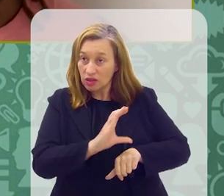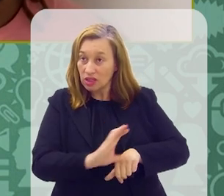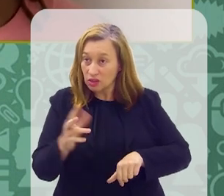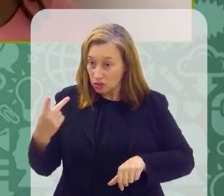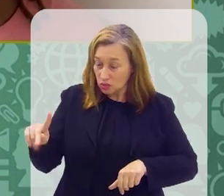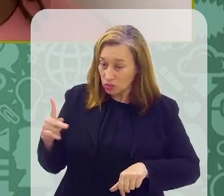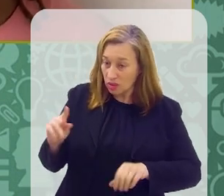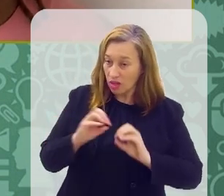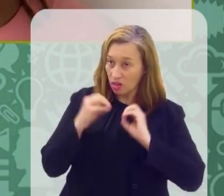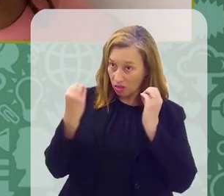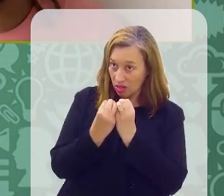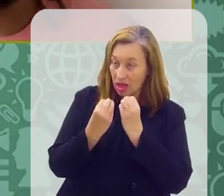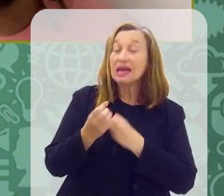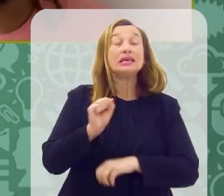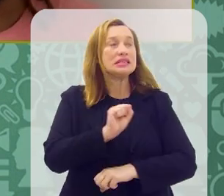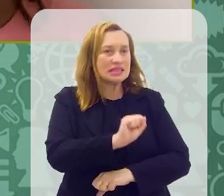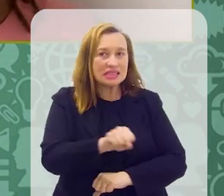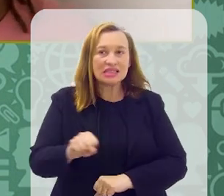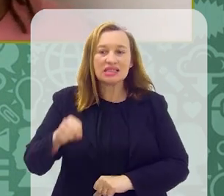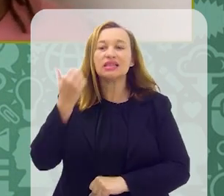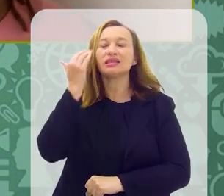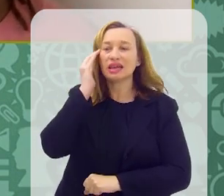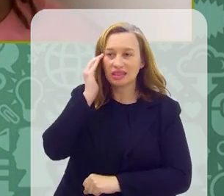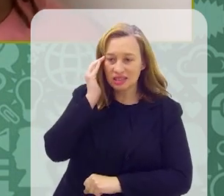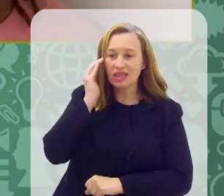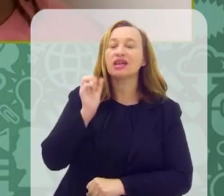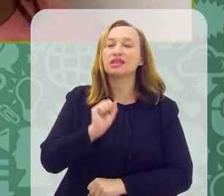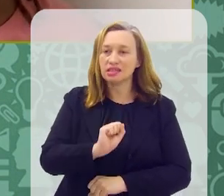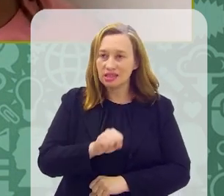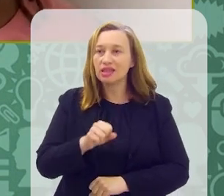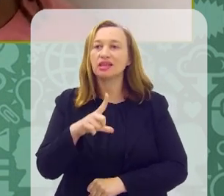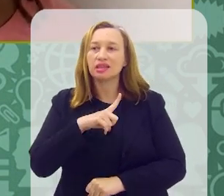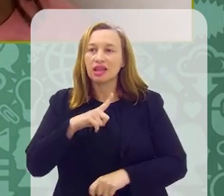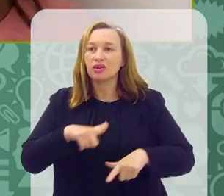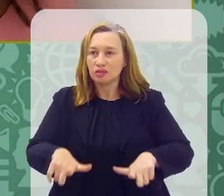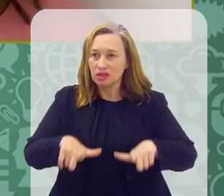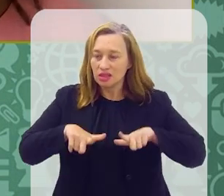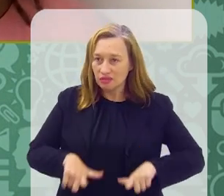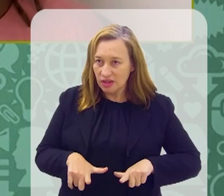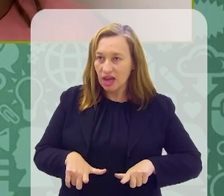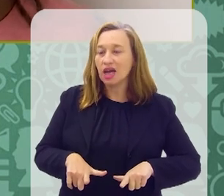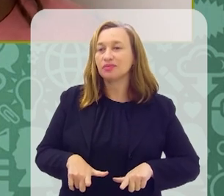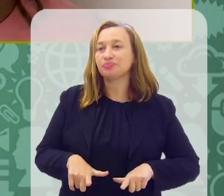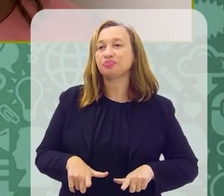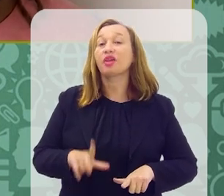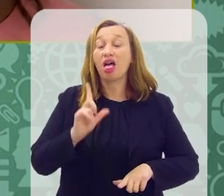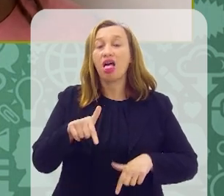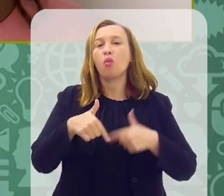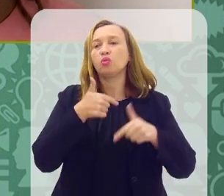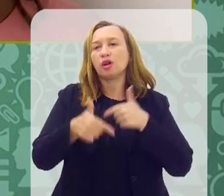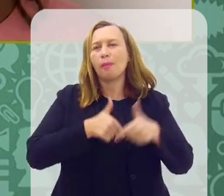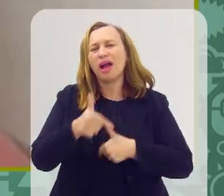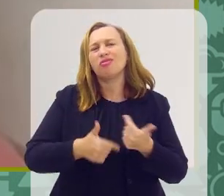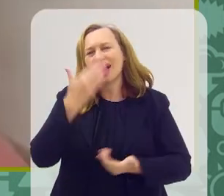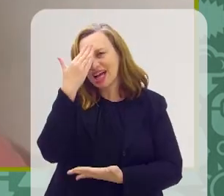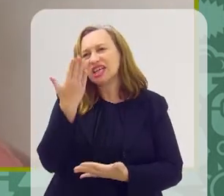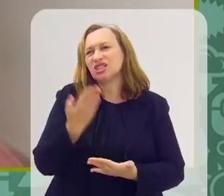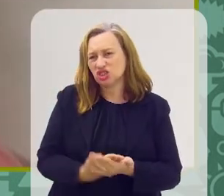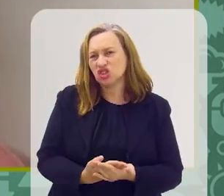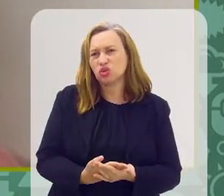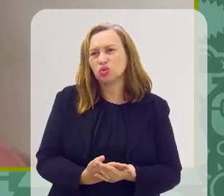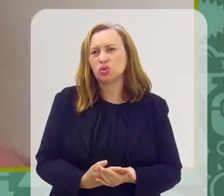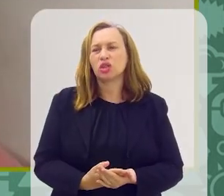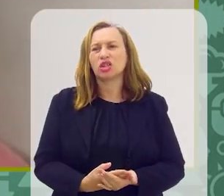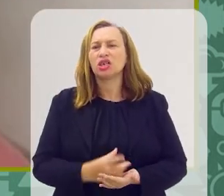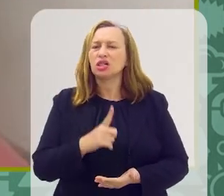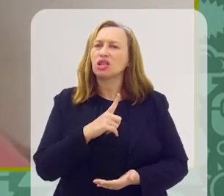sua Ah, oficina. sim, entendi. Sim, não tem certificado. E é um trabalho que eu acredito muito que